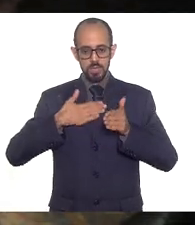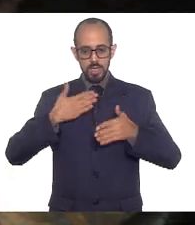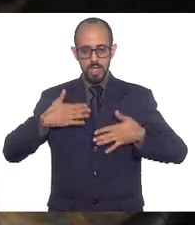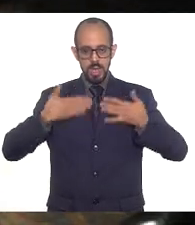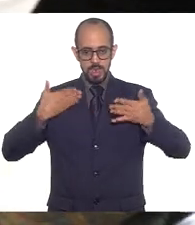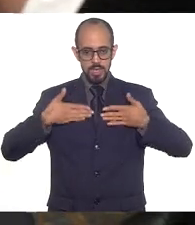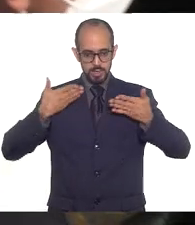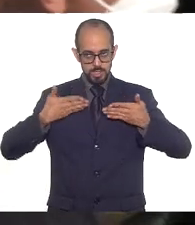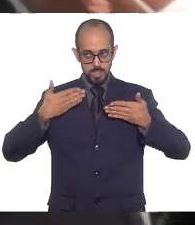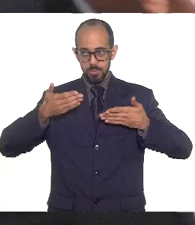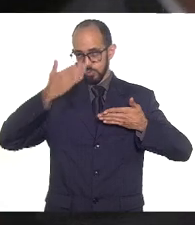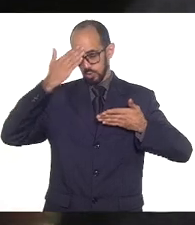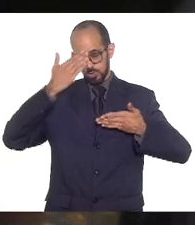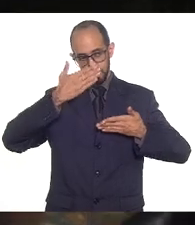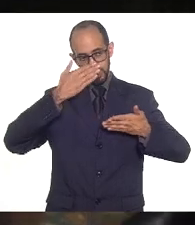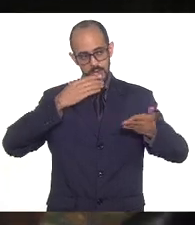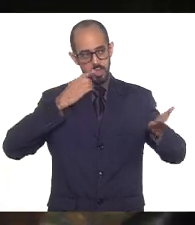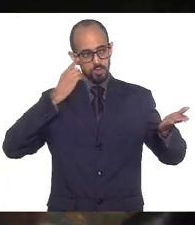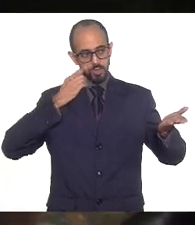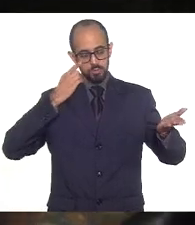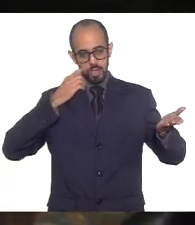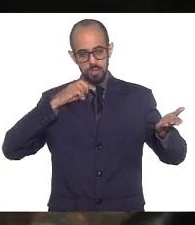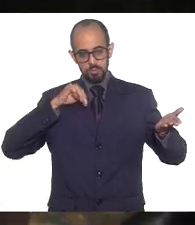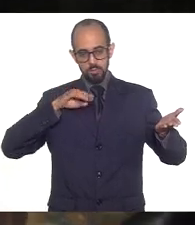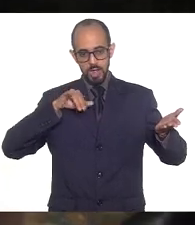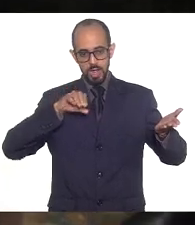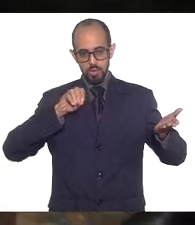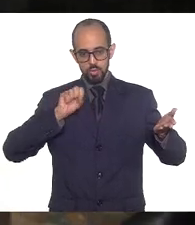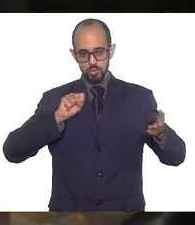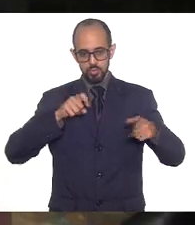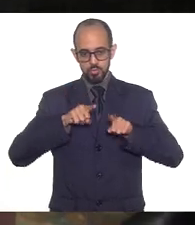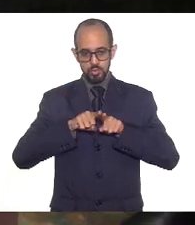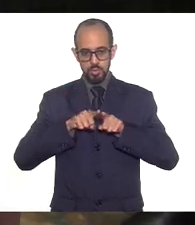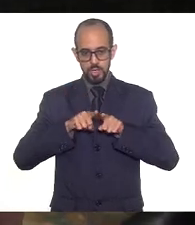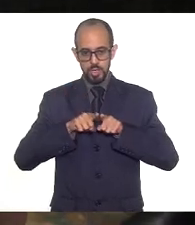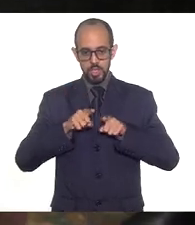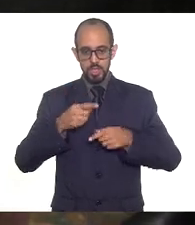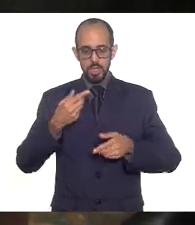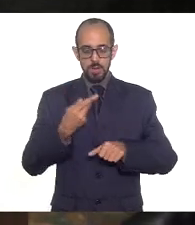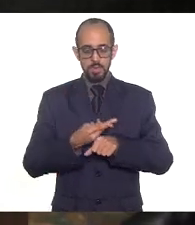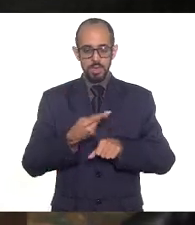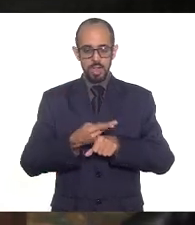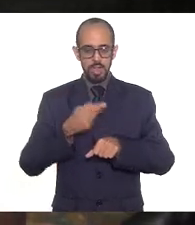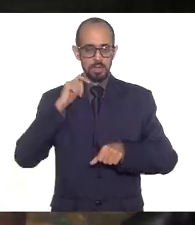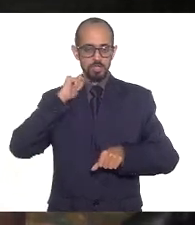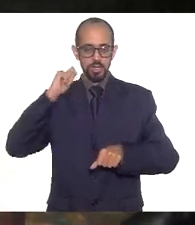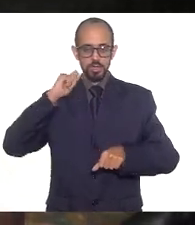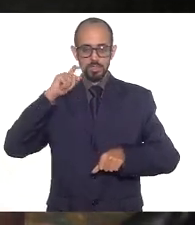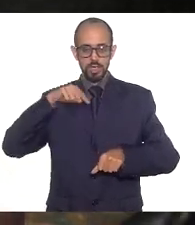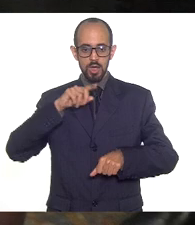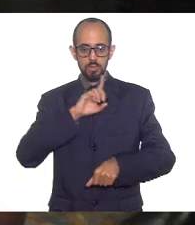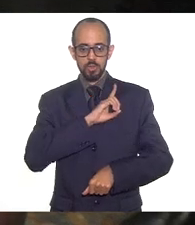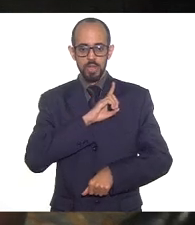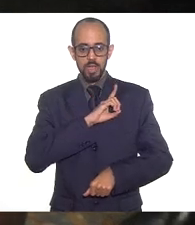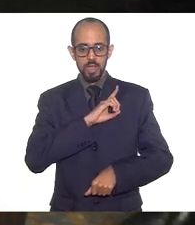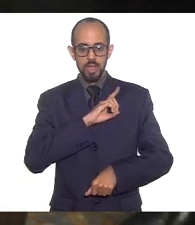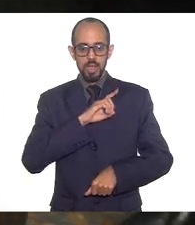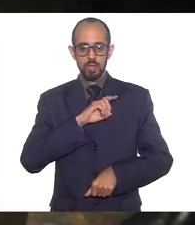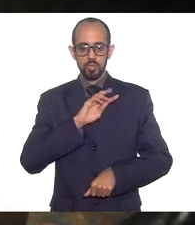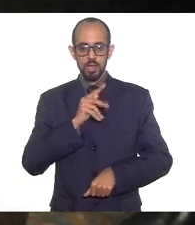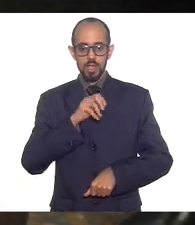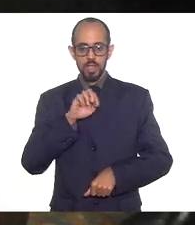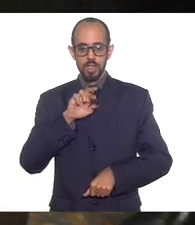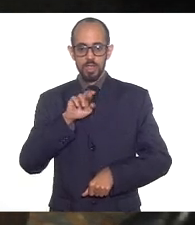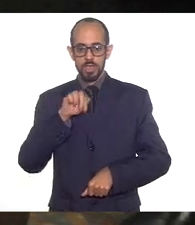alegria brigada Deputado Marcus Miller porque a medalha tira é concedida a delegado Henrique Damasceno